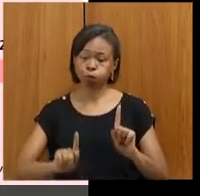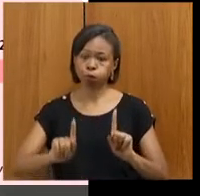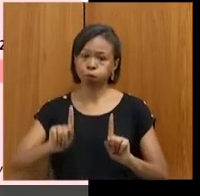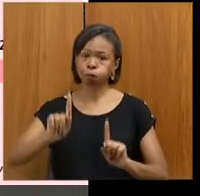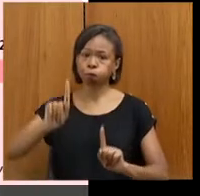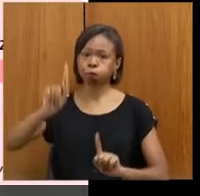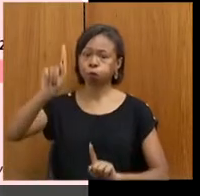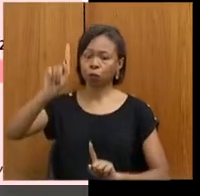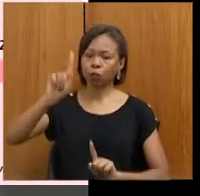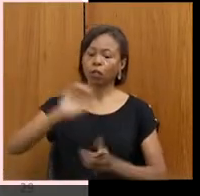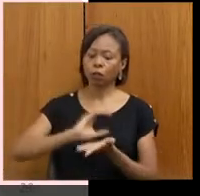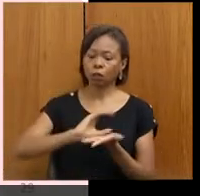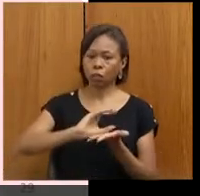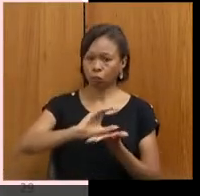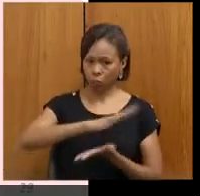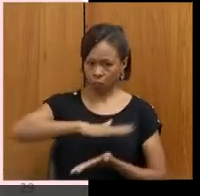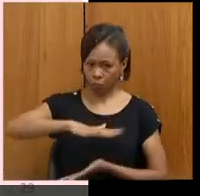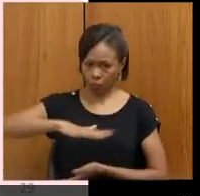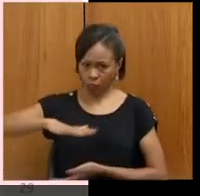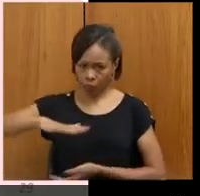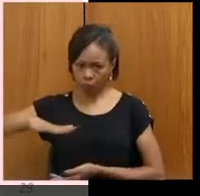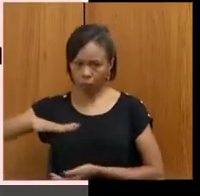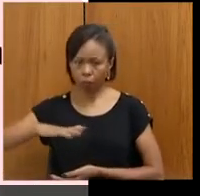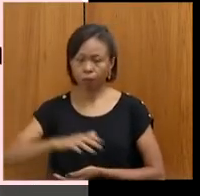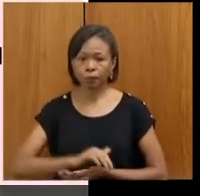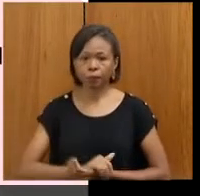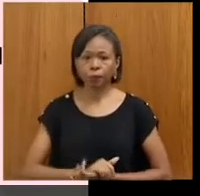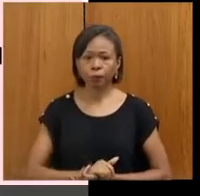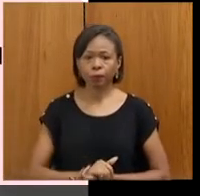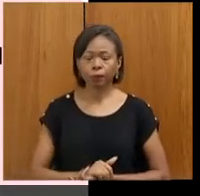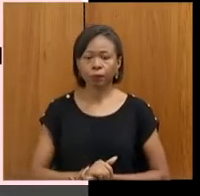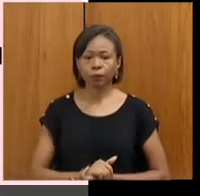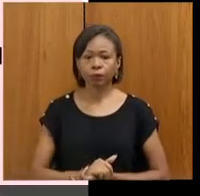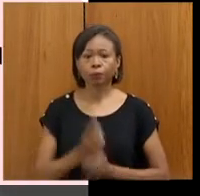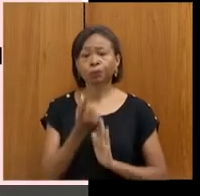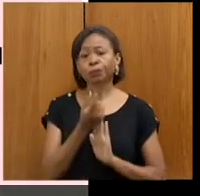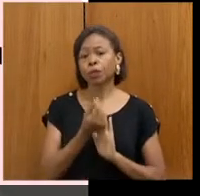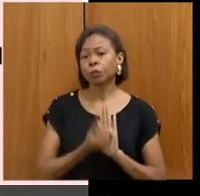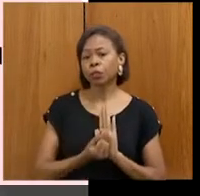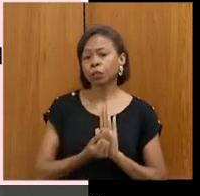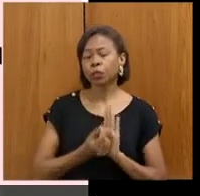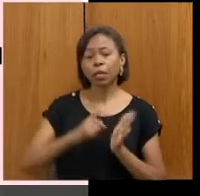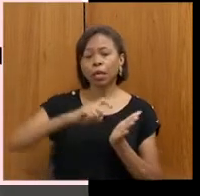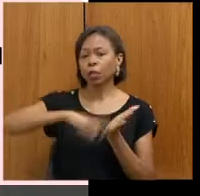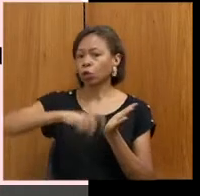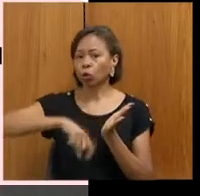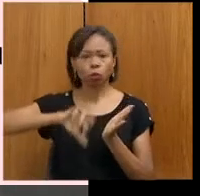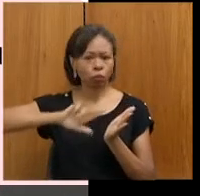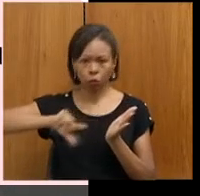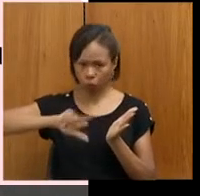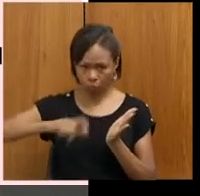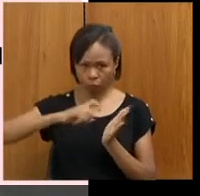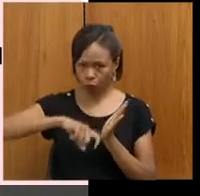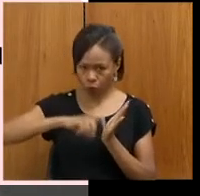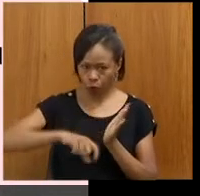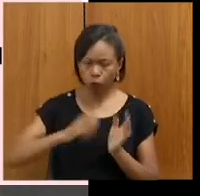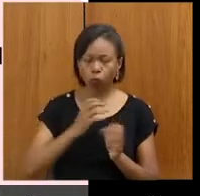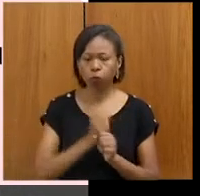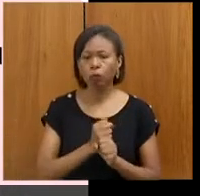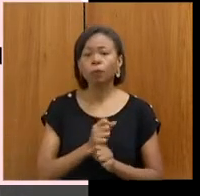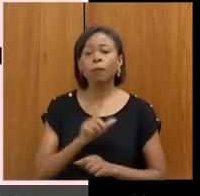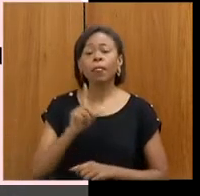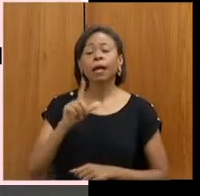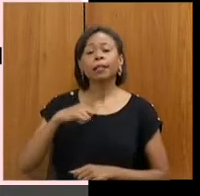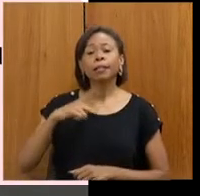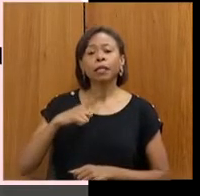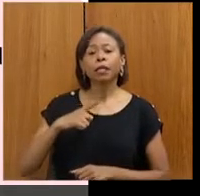nessas áreas próximo por favor as receitas não-tributárias é devemos então a